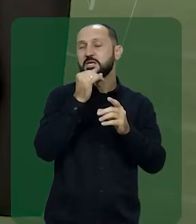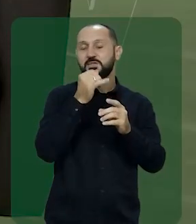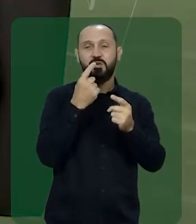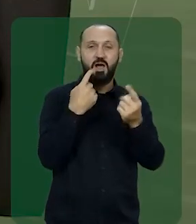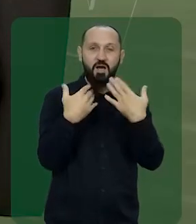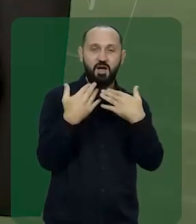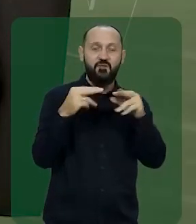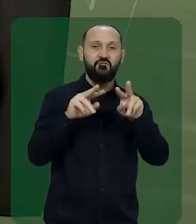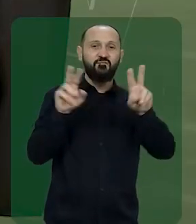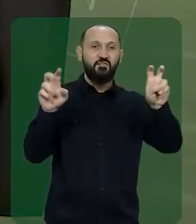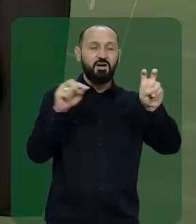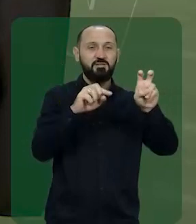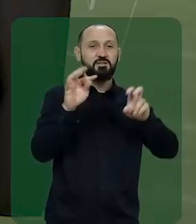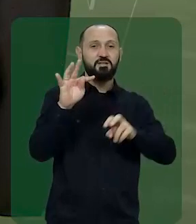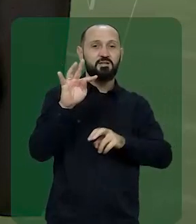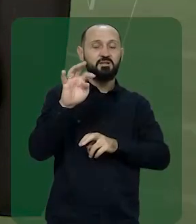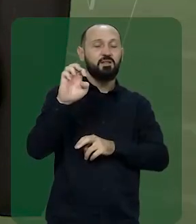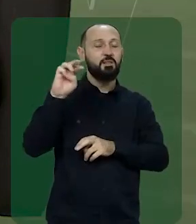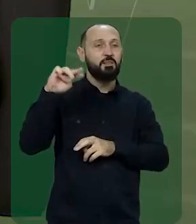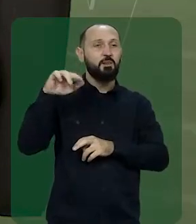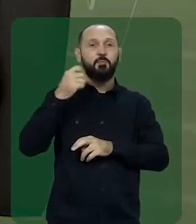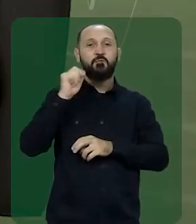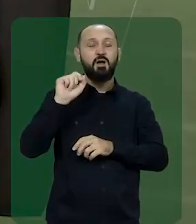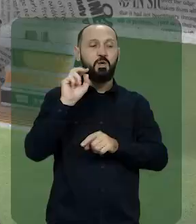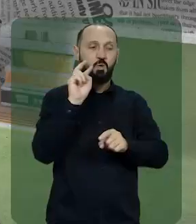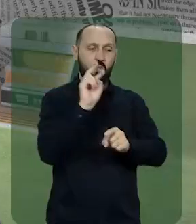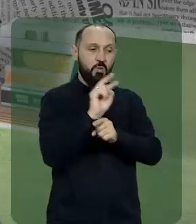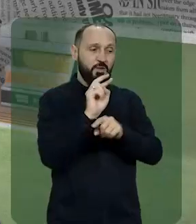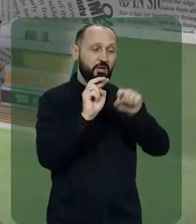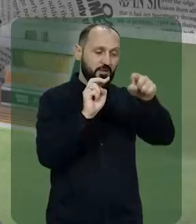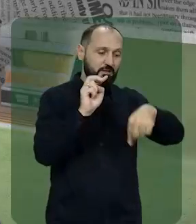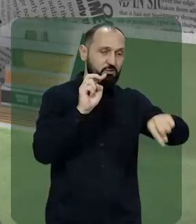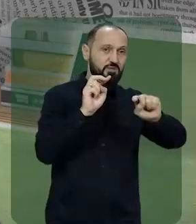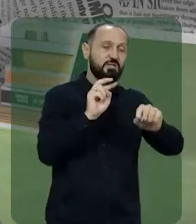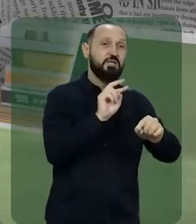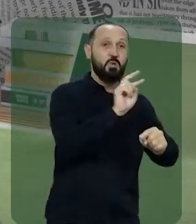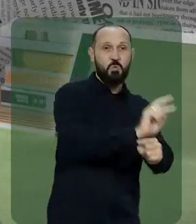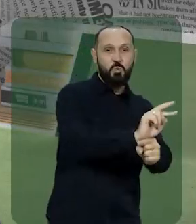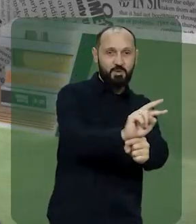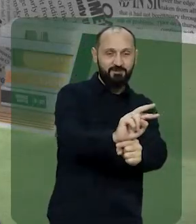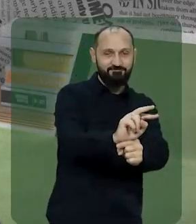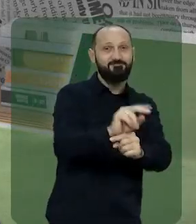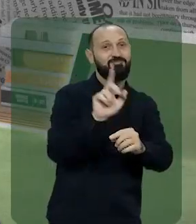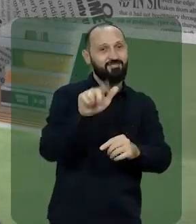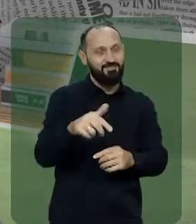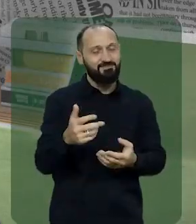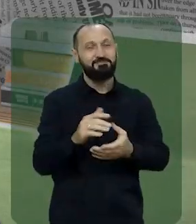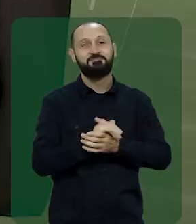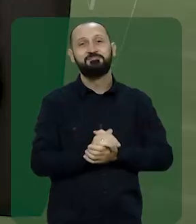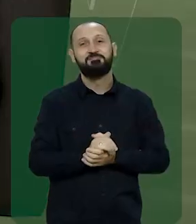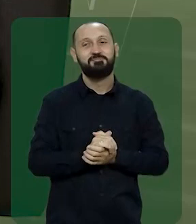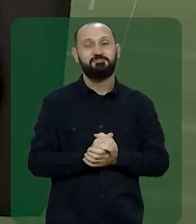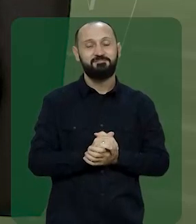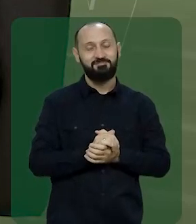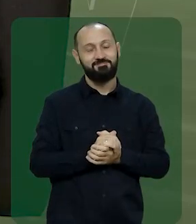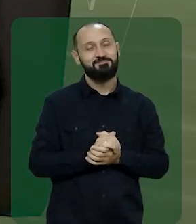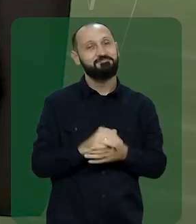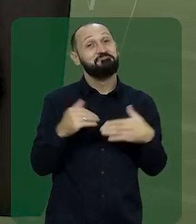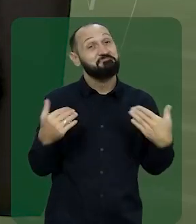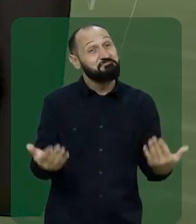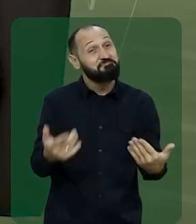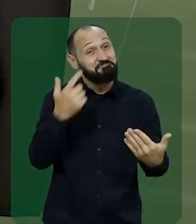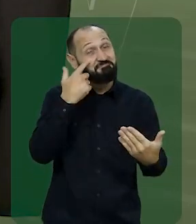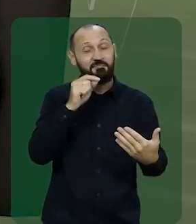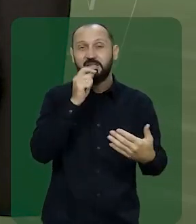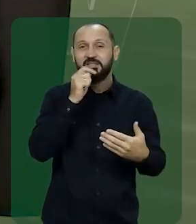a frase que a Thelma muito usa, né, que é cuidar de quem cuida. Exatamente, exatamente. Dona Zirleide, e